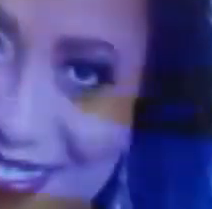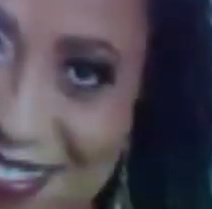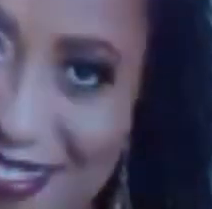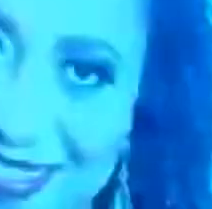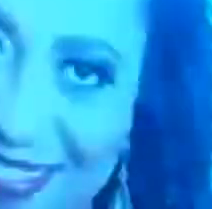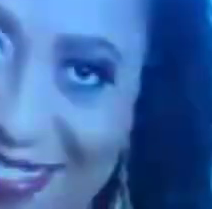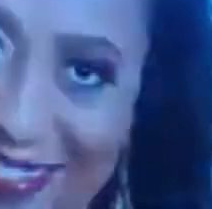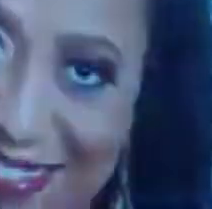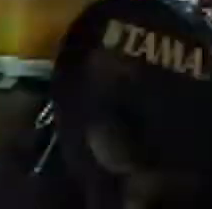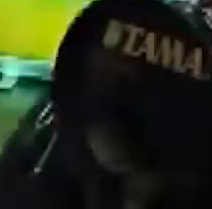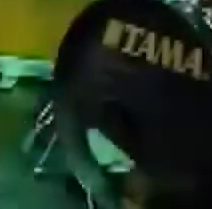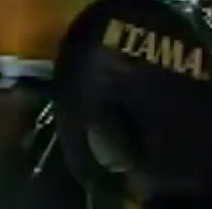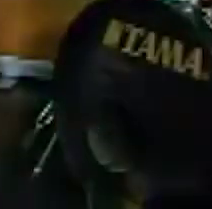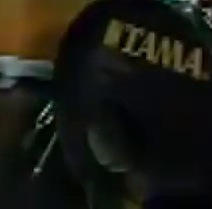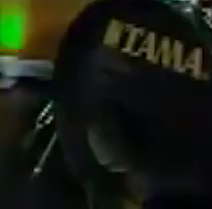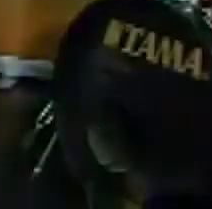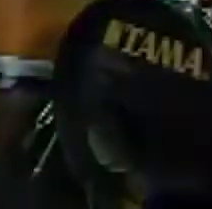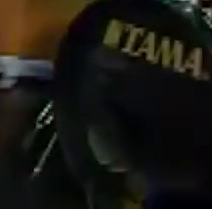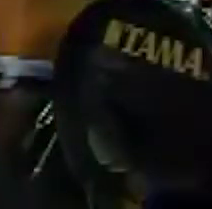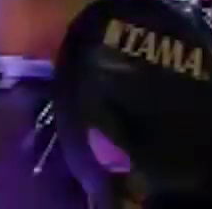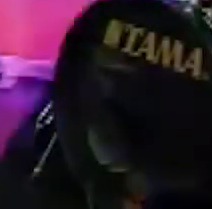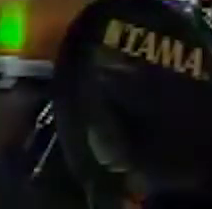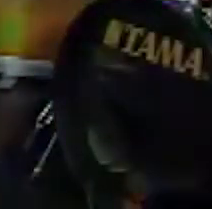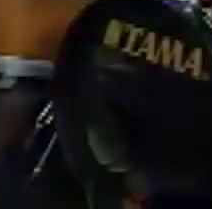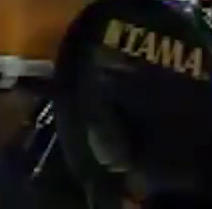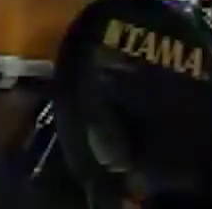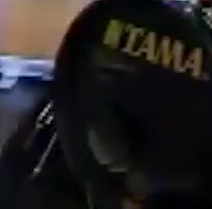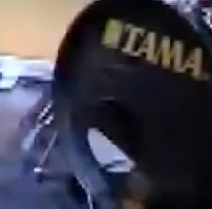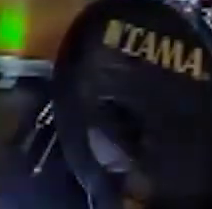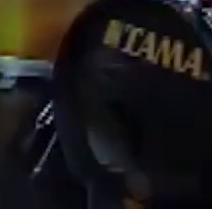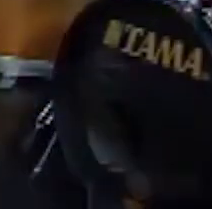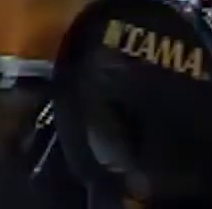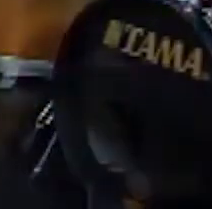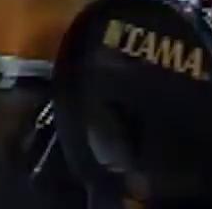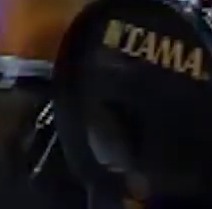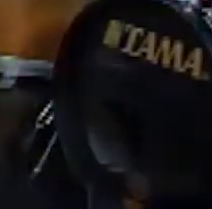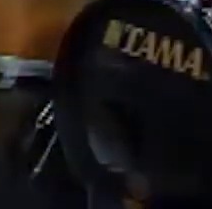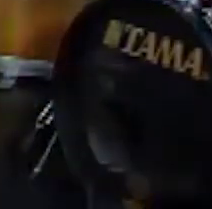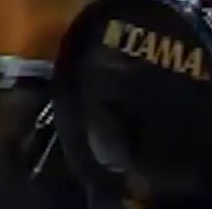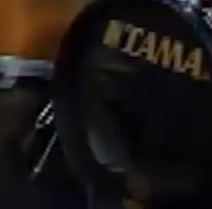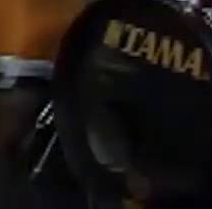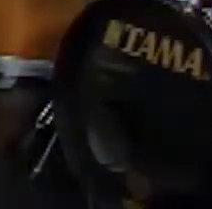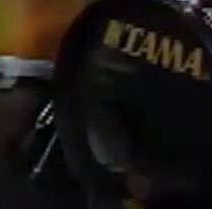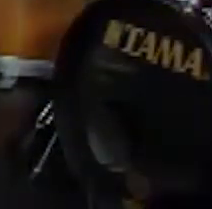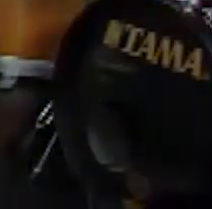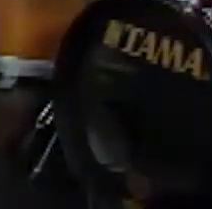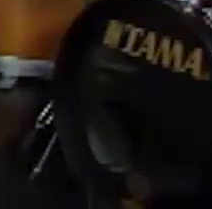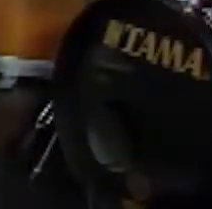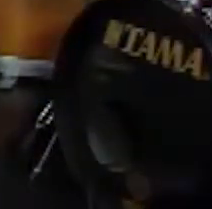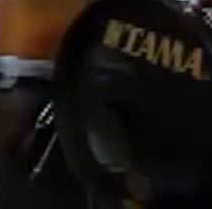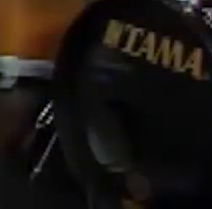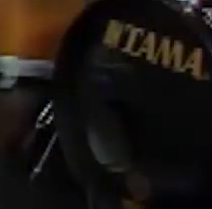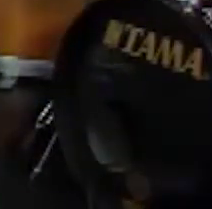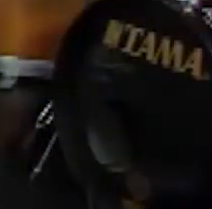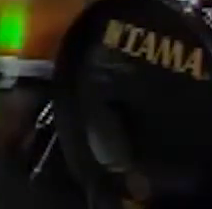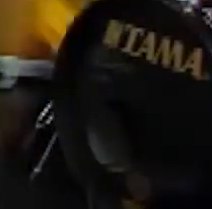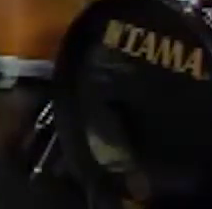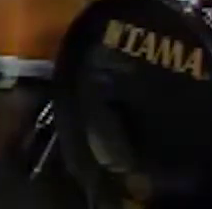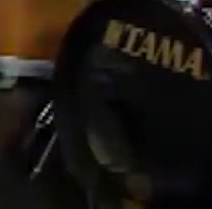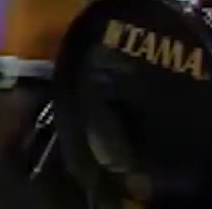mas a verdade é que você e todo brasileiro tem sangue